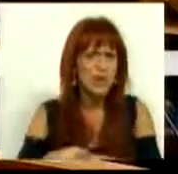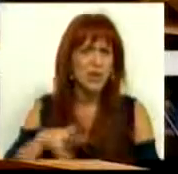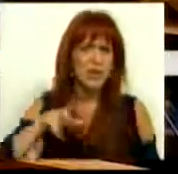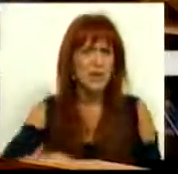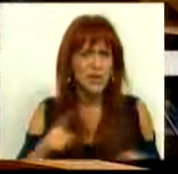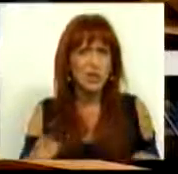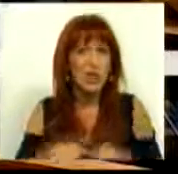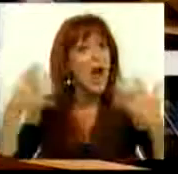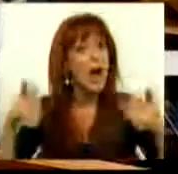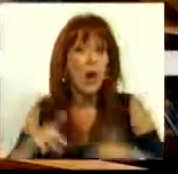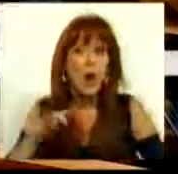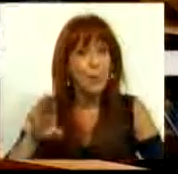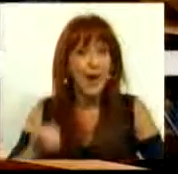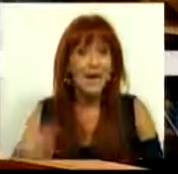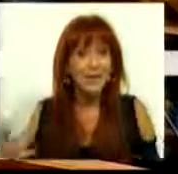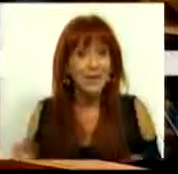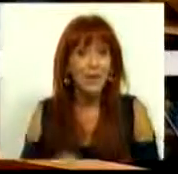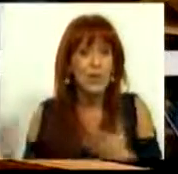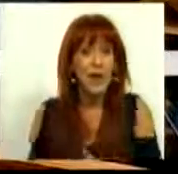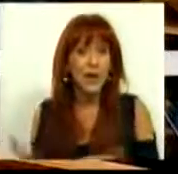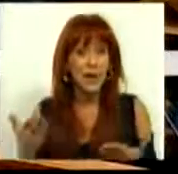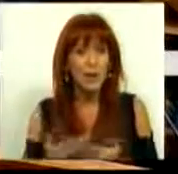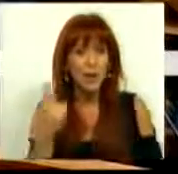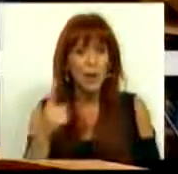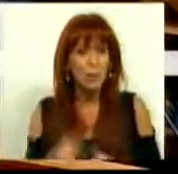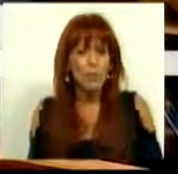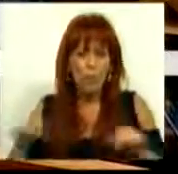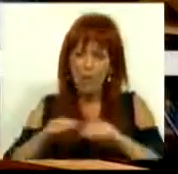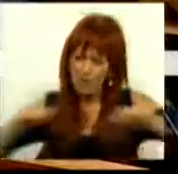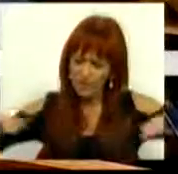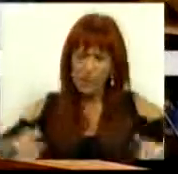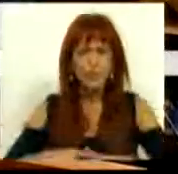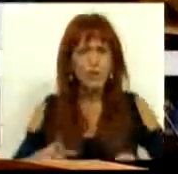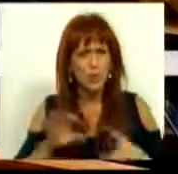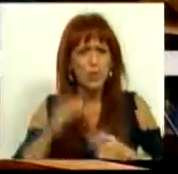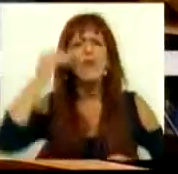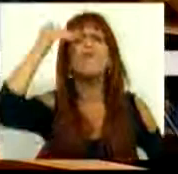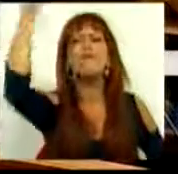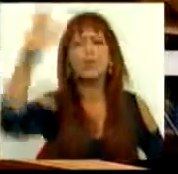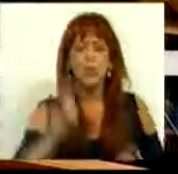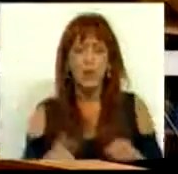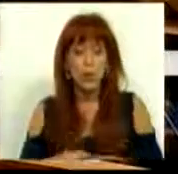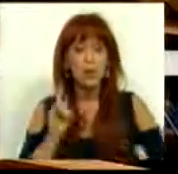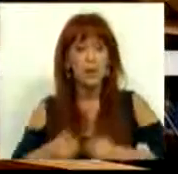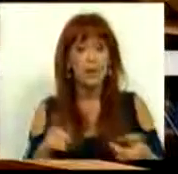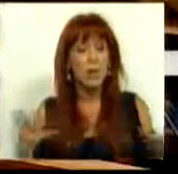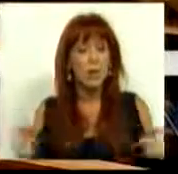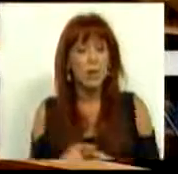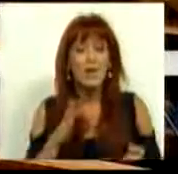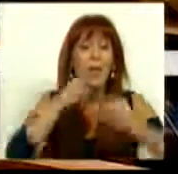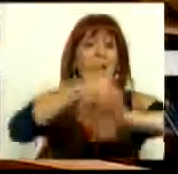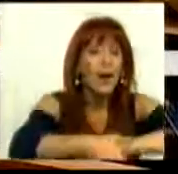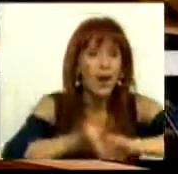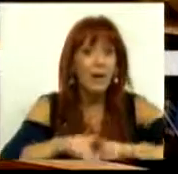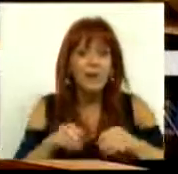nosso país, e que agora o Partido Socialista apresenta um novo patamar em ordem ao futuro, que é justamente da